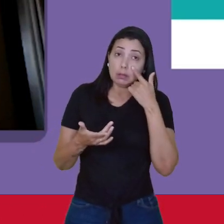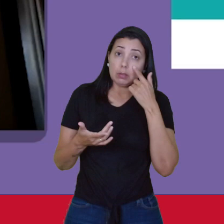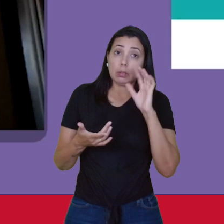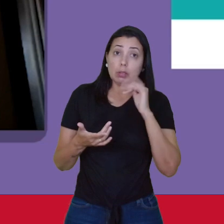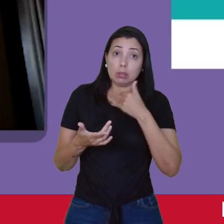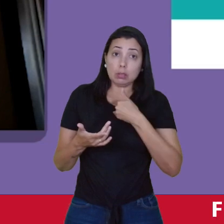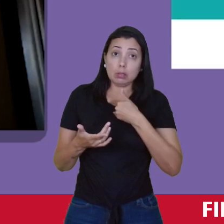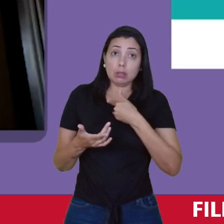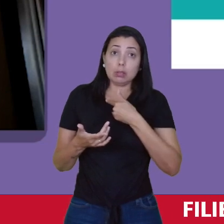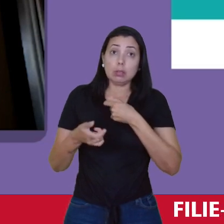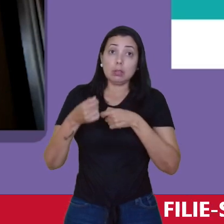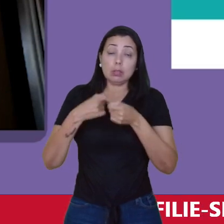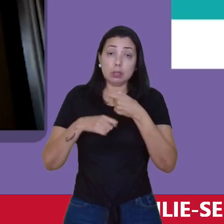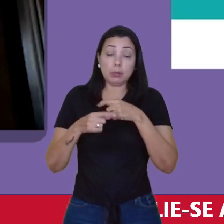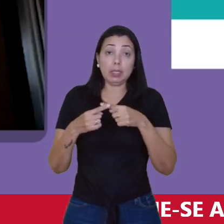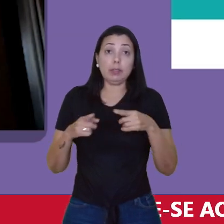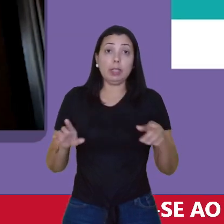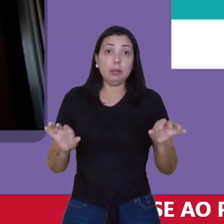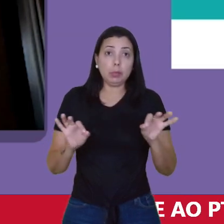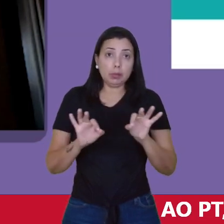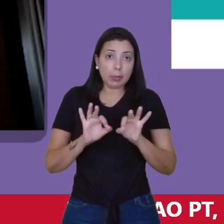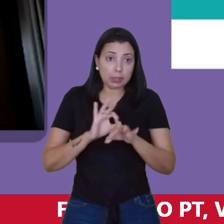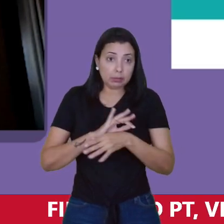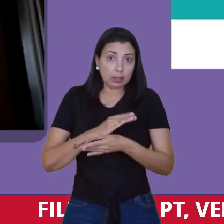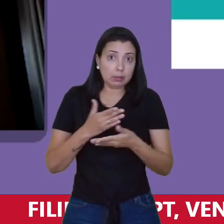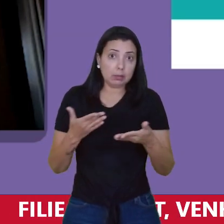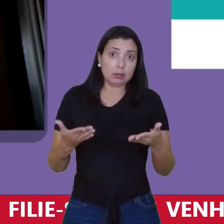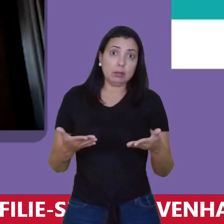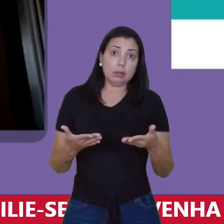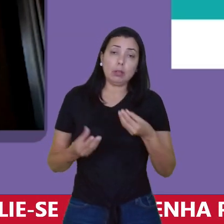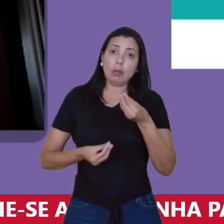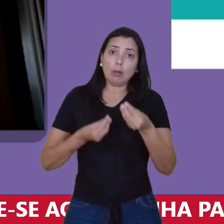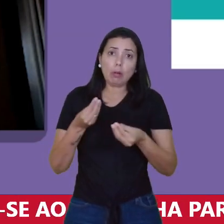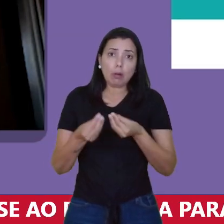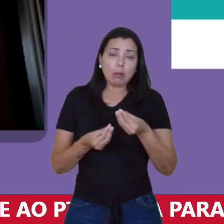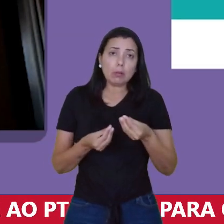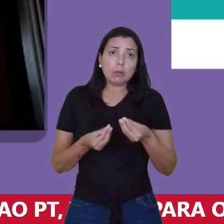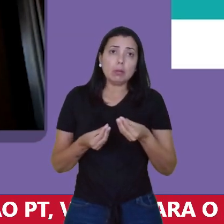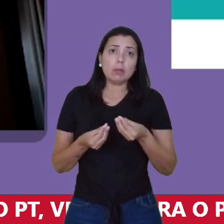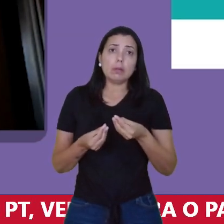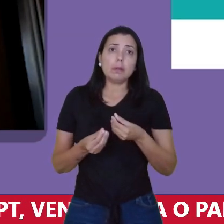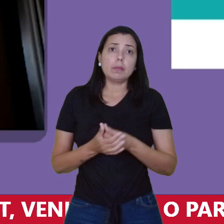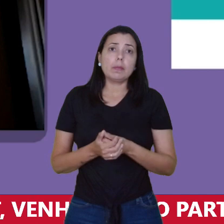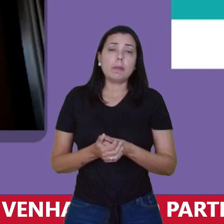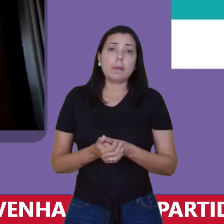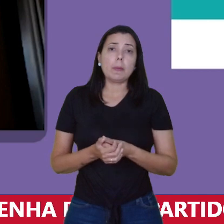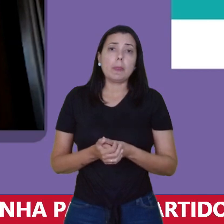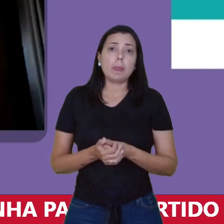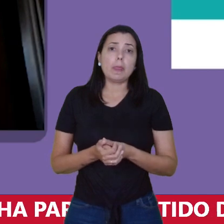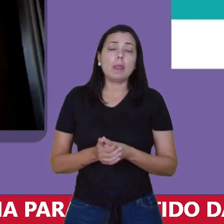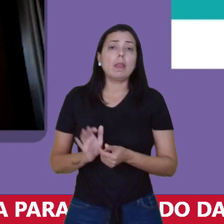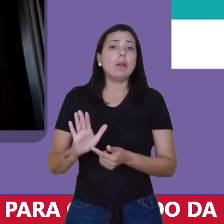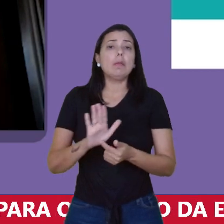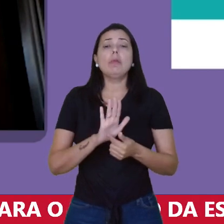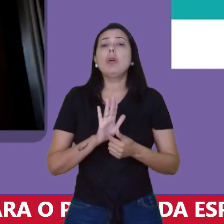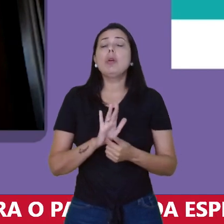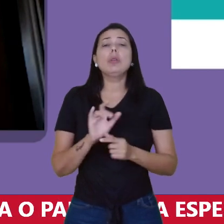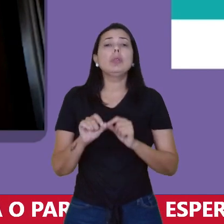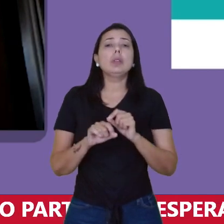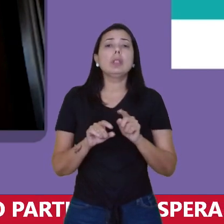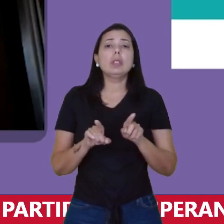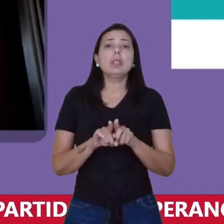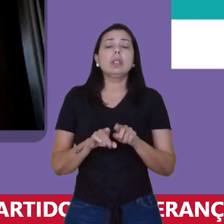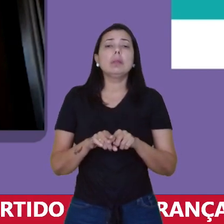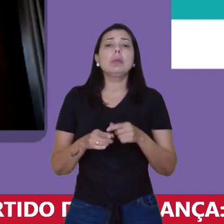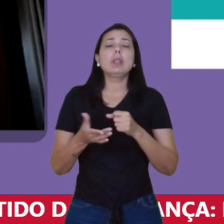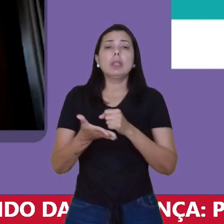nosso, da economia feminista, de como né? Isso demonstra o que são